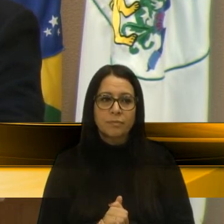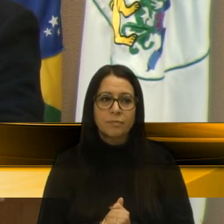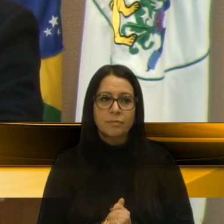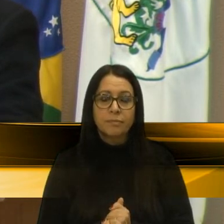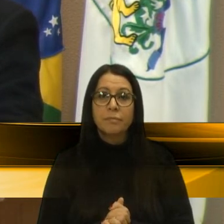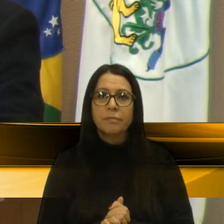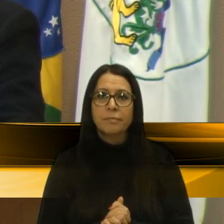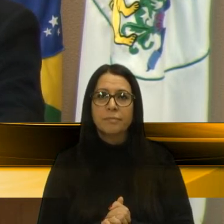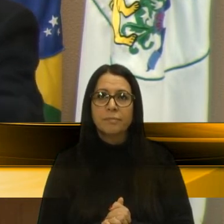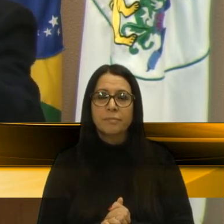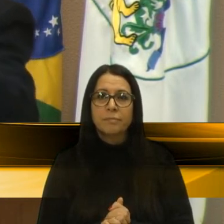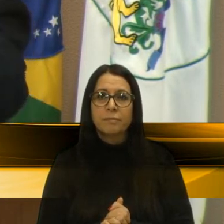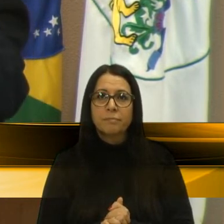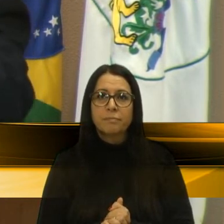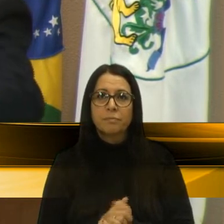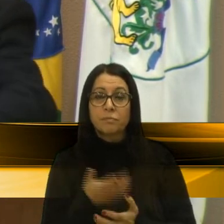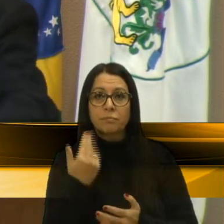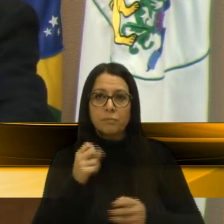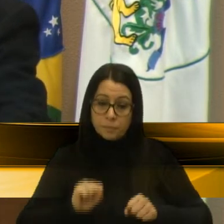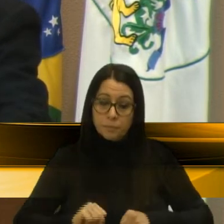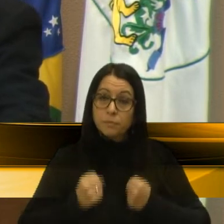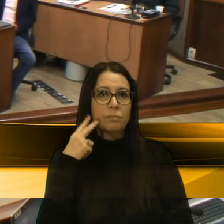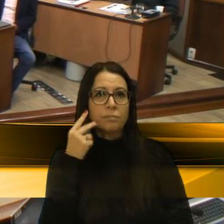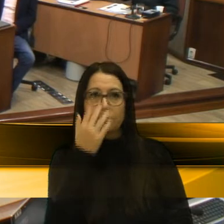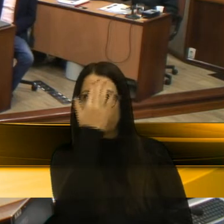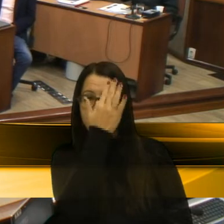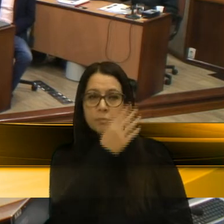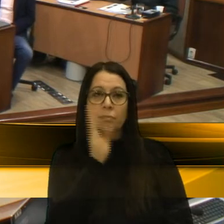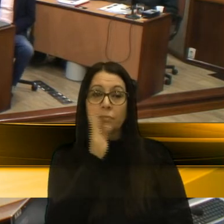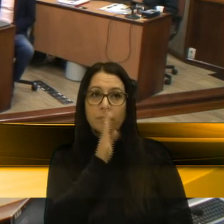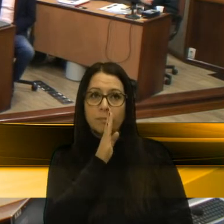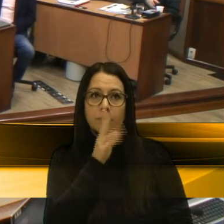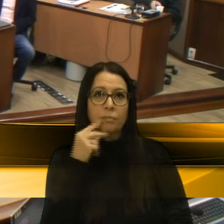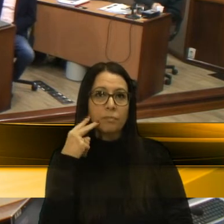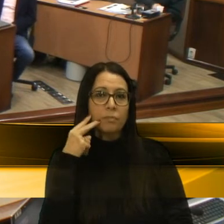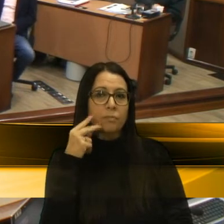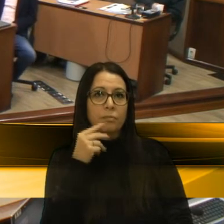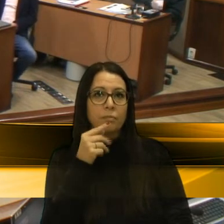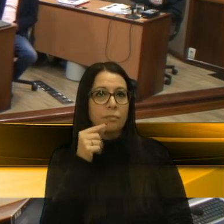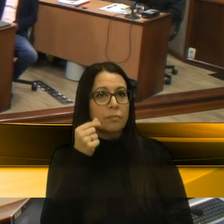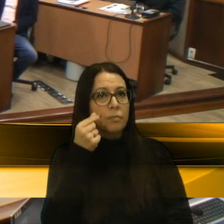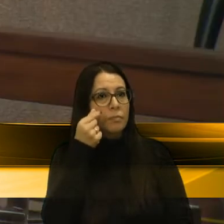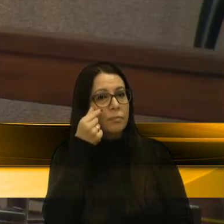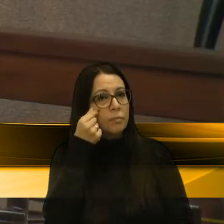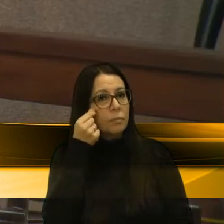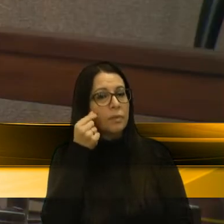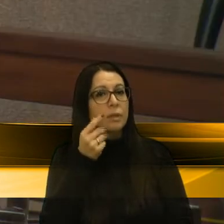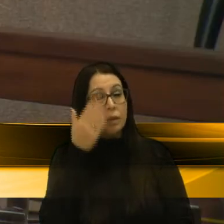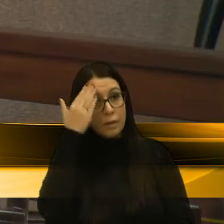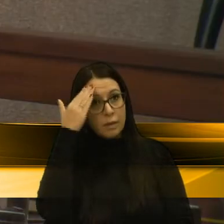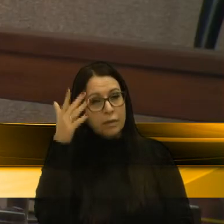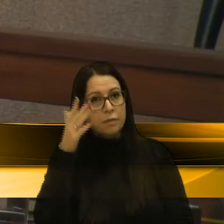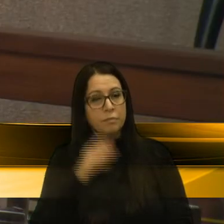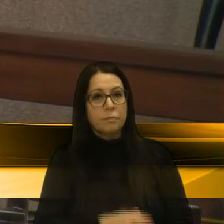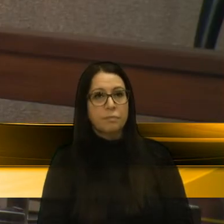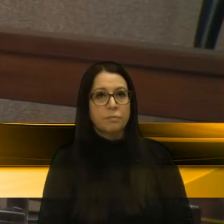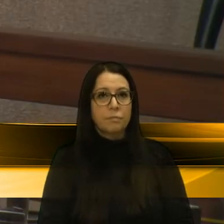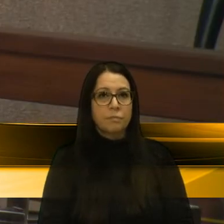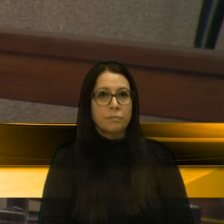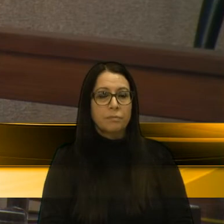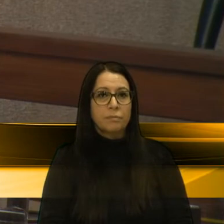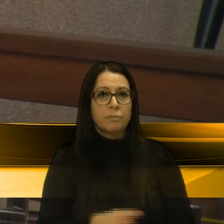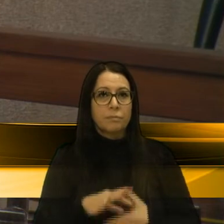atual prefeito, de permanecer com esse desgoverno por mais 1 ano e meio. Né? Se já não está na hora